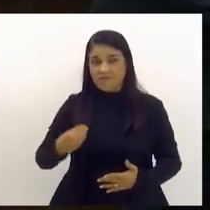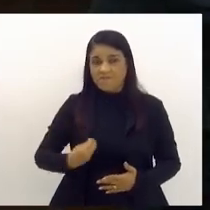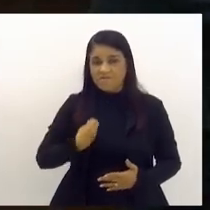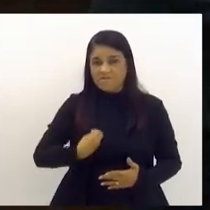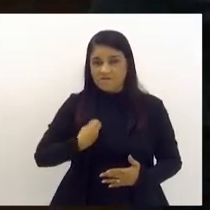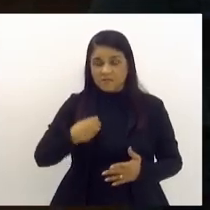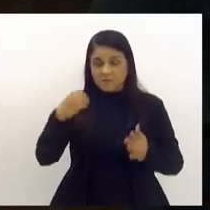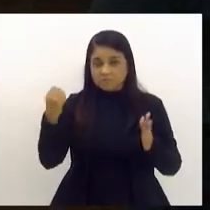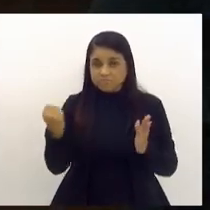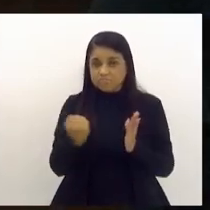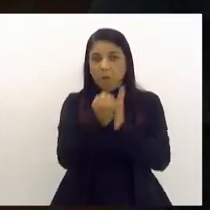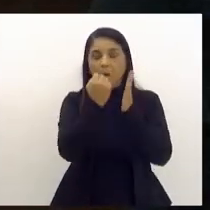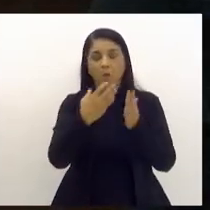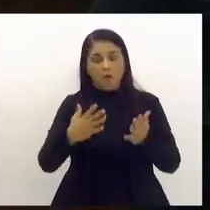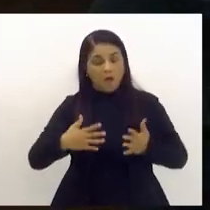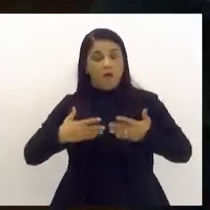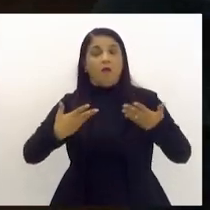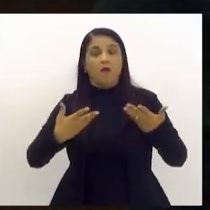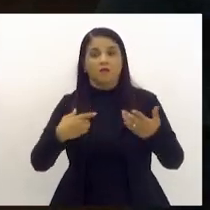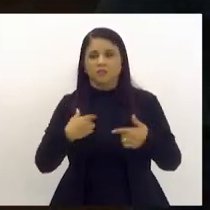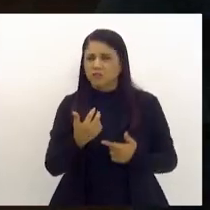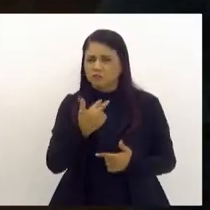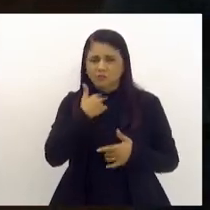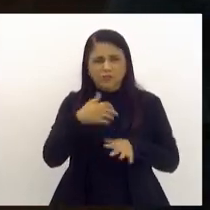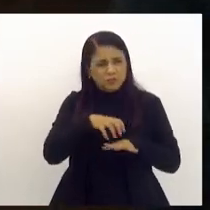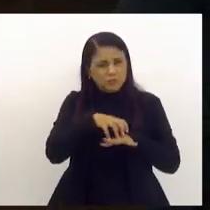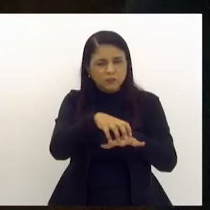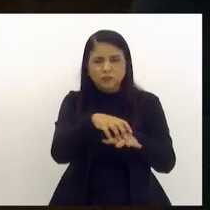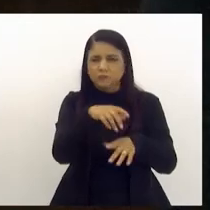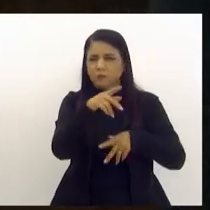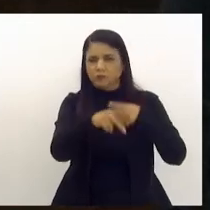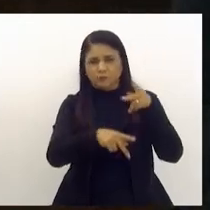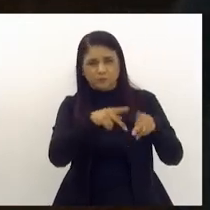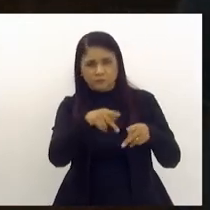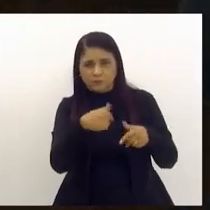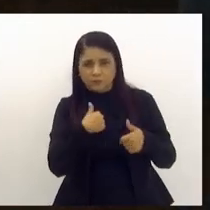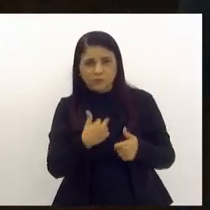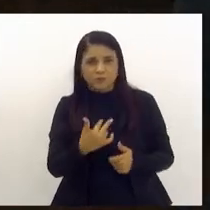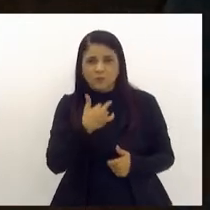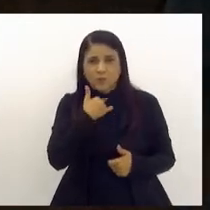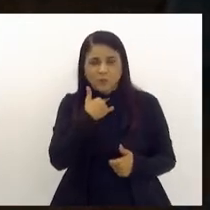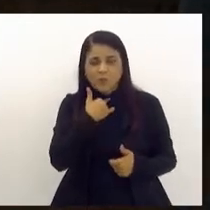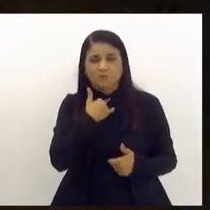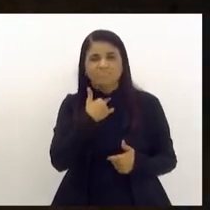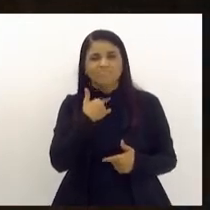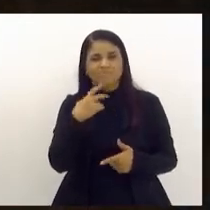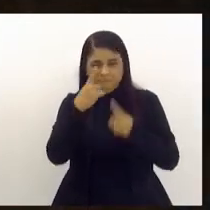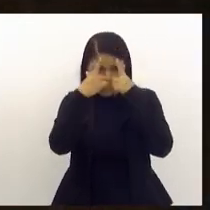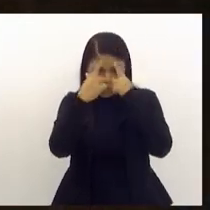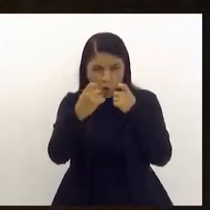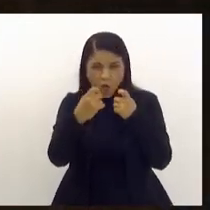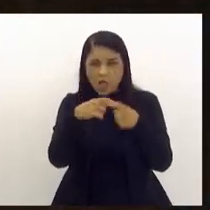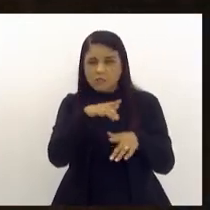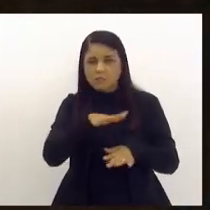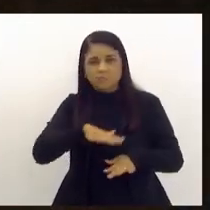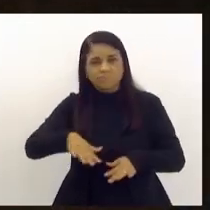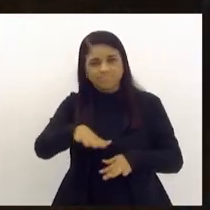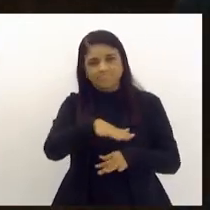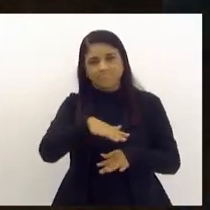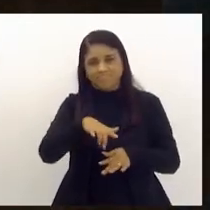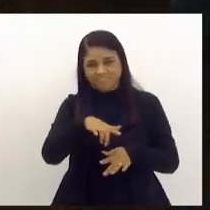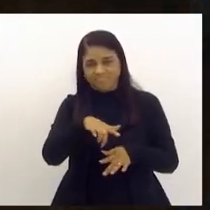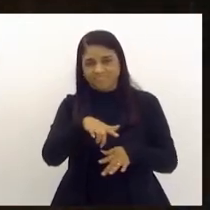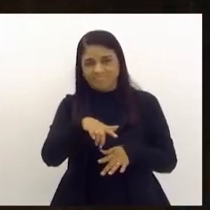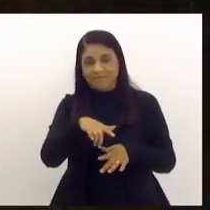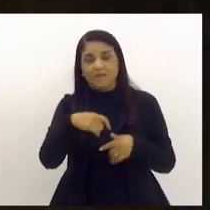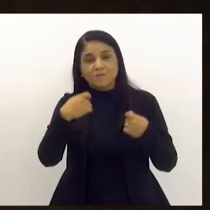completamente impactadas, não puderam pegar transporte público, passaram por uma lógica extrema de violência. A gente precisa